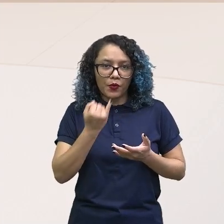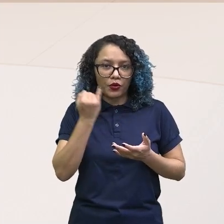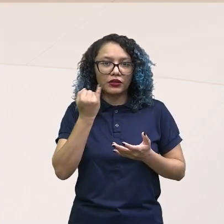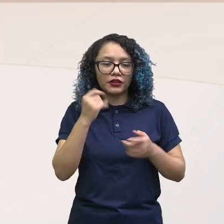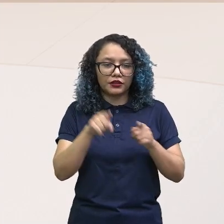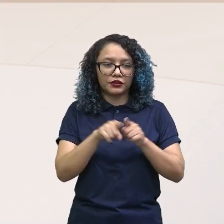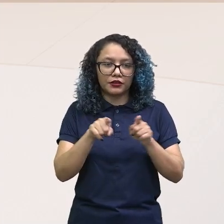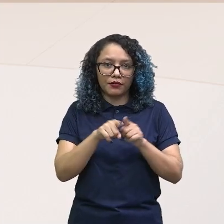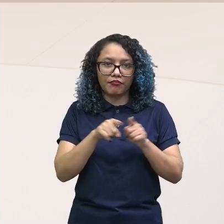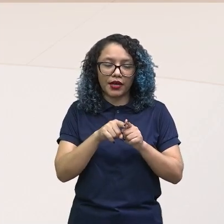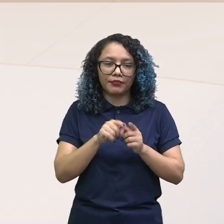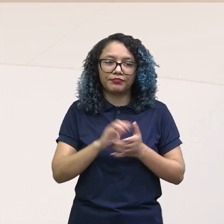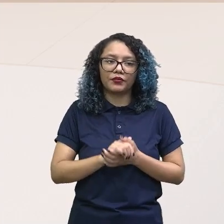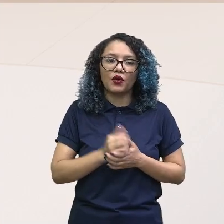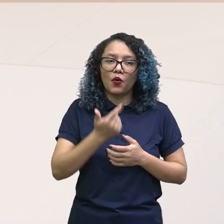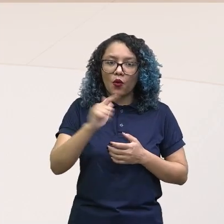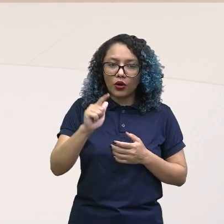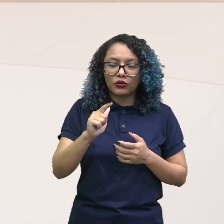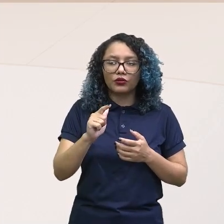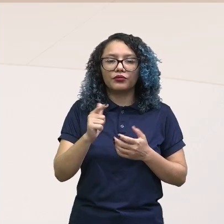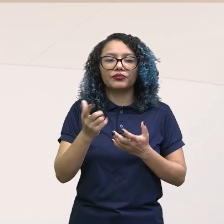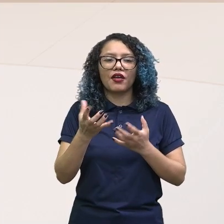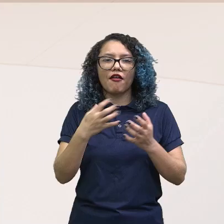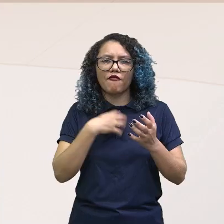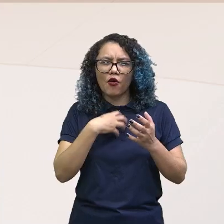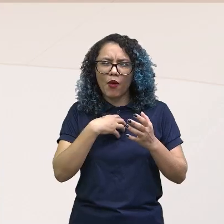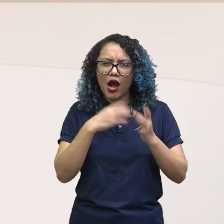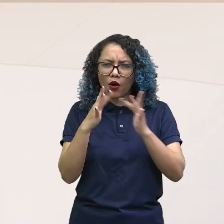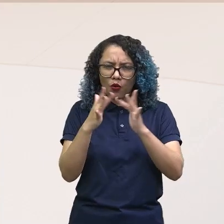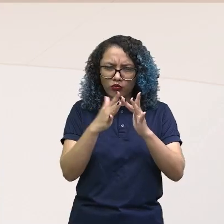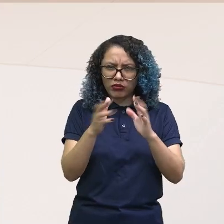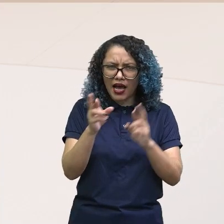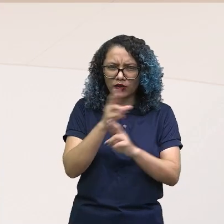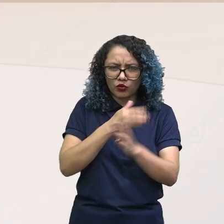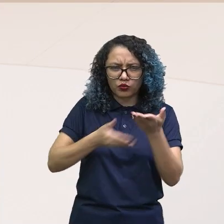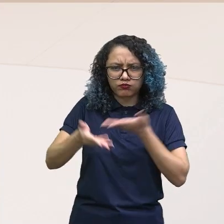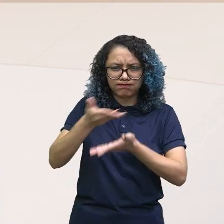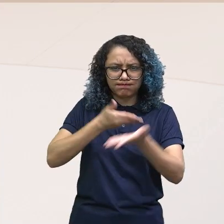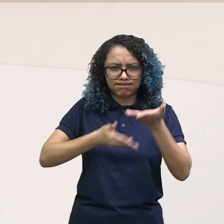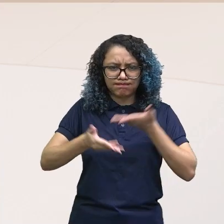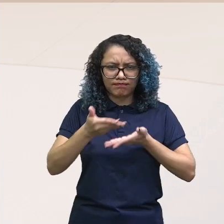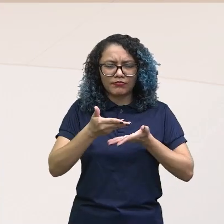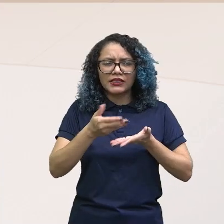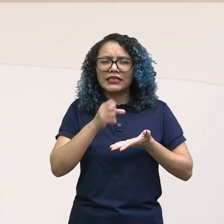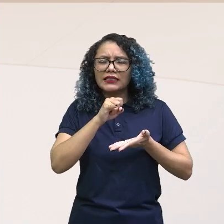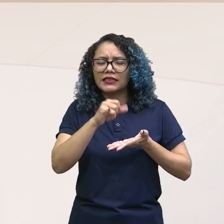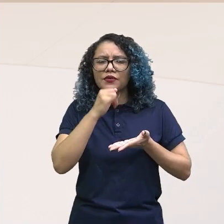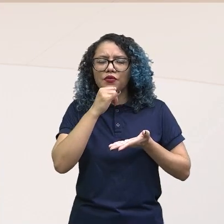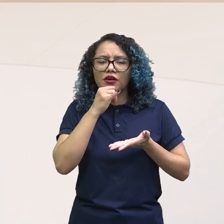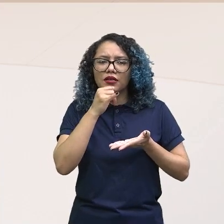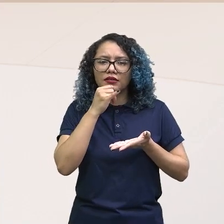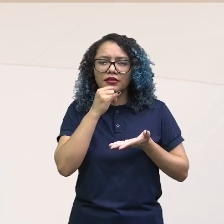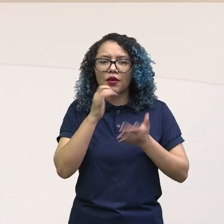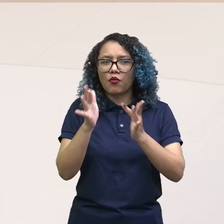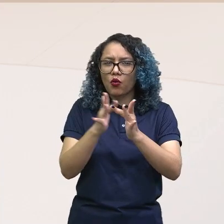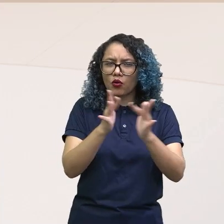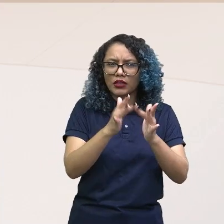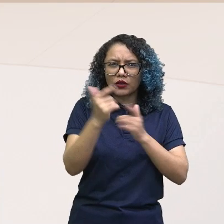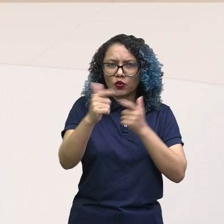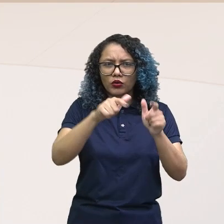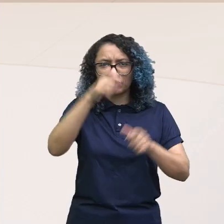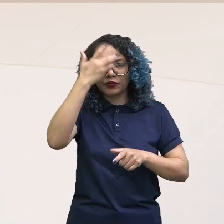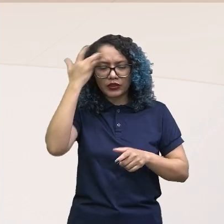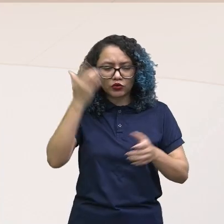as políticas públicas. Depois, rede de contato, que é o chamado capital social. Quando você tem contato com outras pessoas,